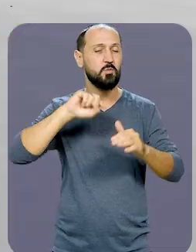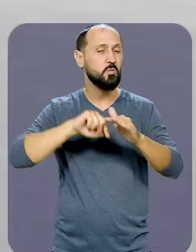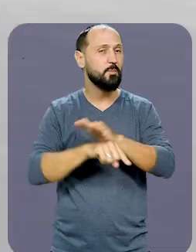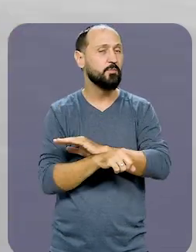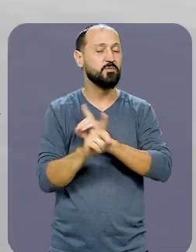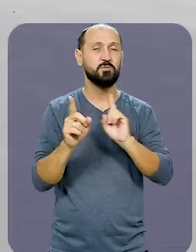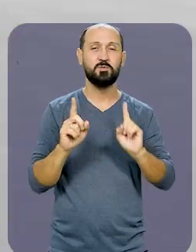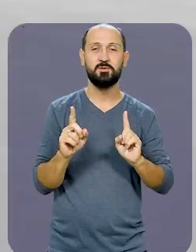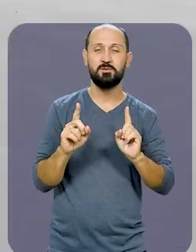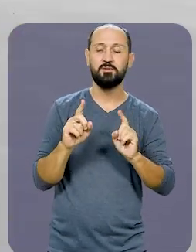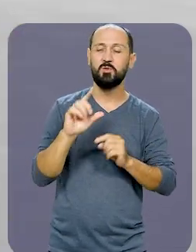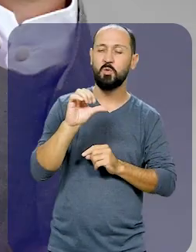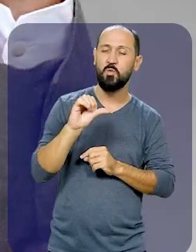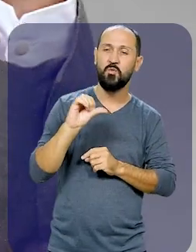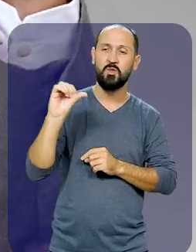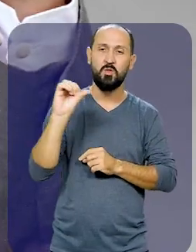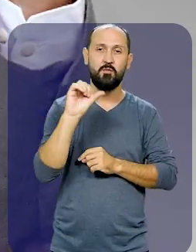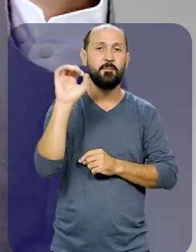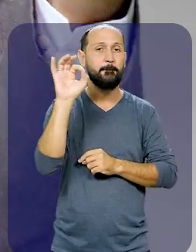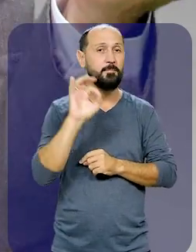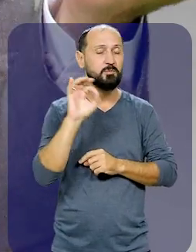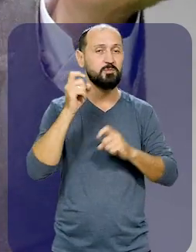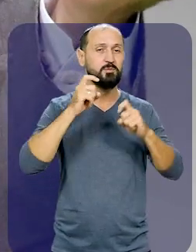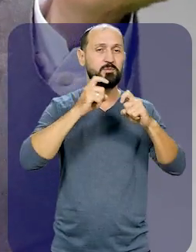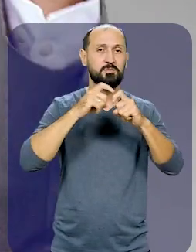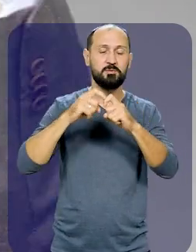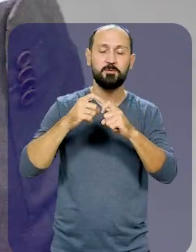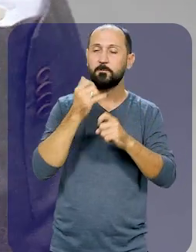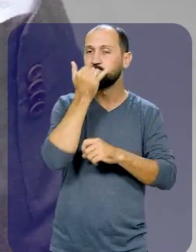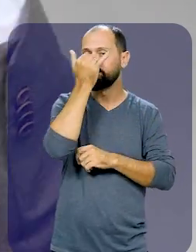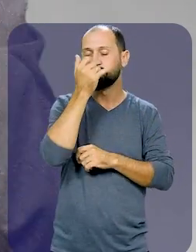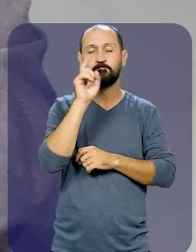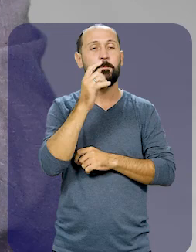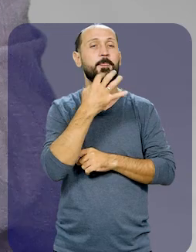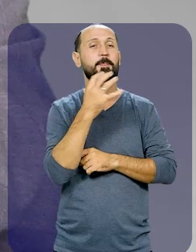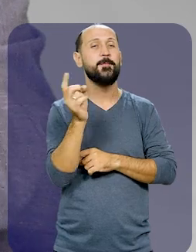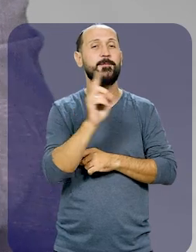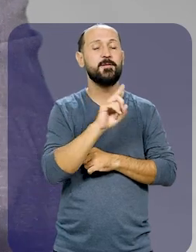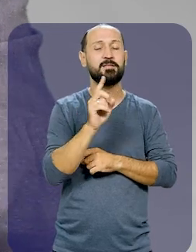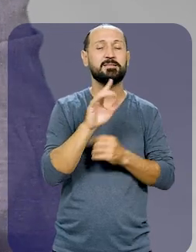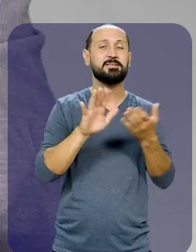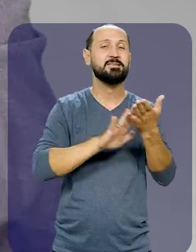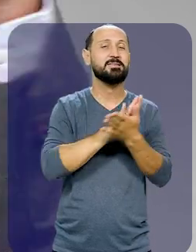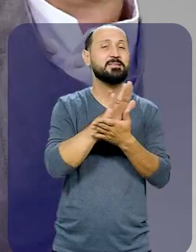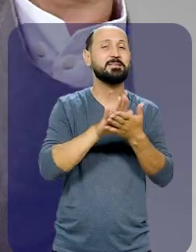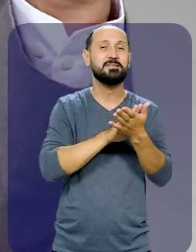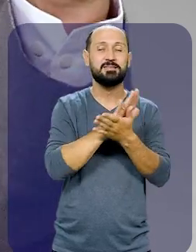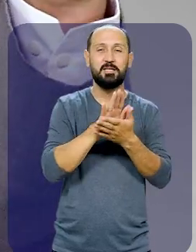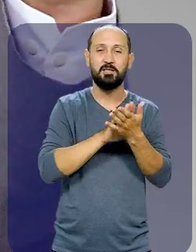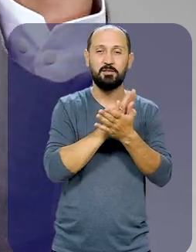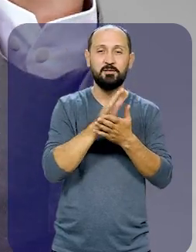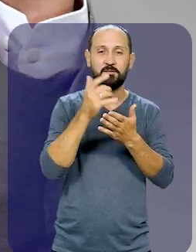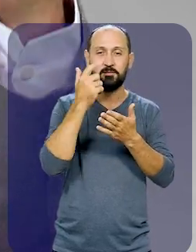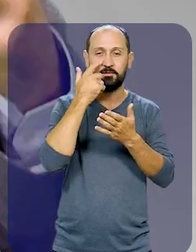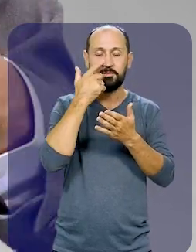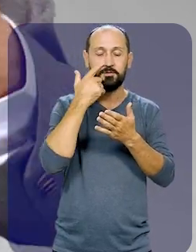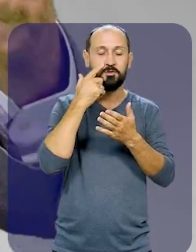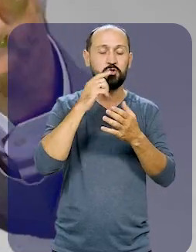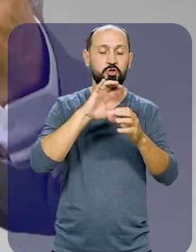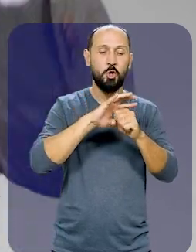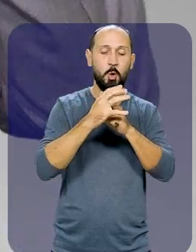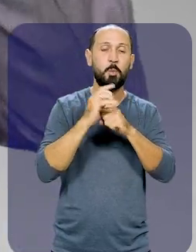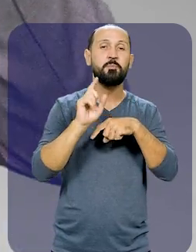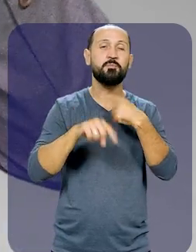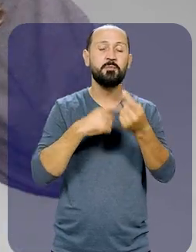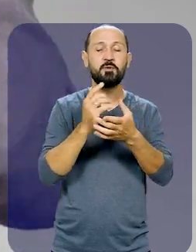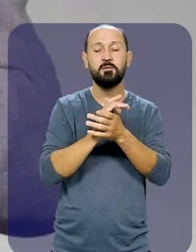aprofundaram, 99% dos médicos infelizmente não conhecem absolutamente nada de pós-Covid, você vai